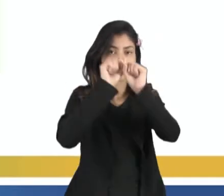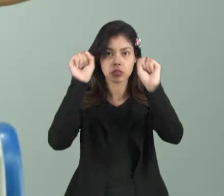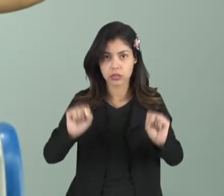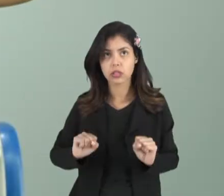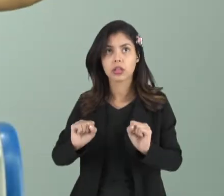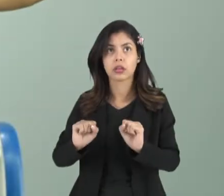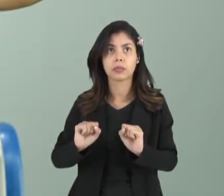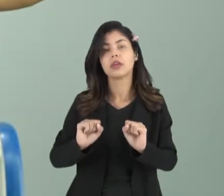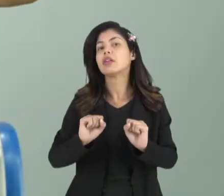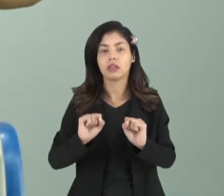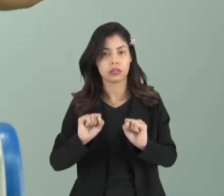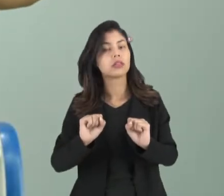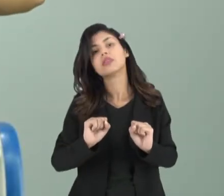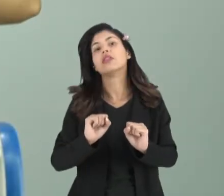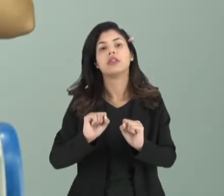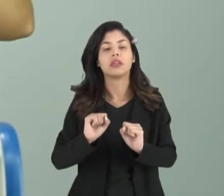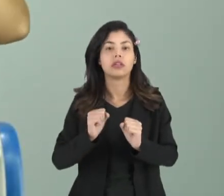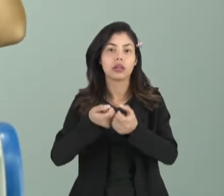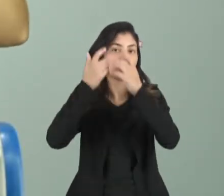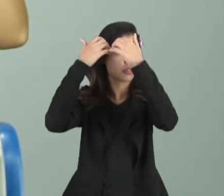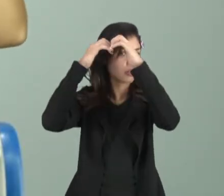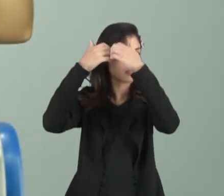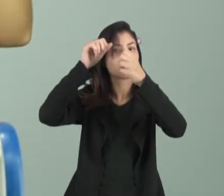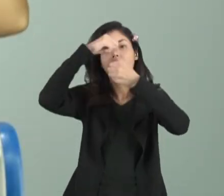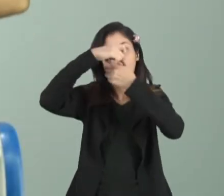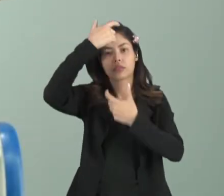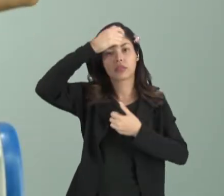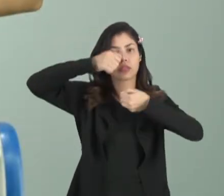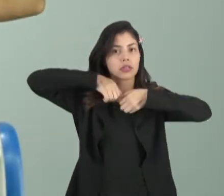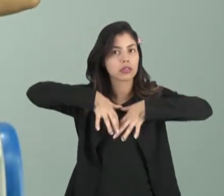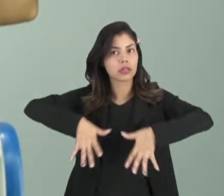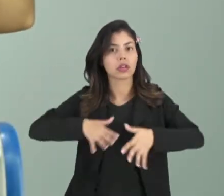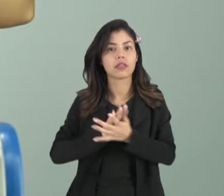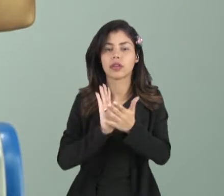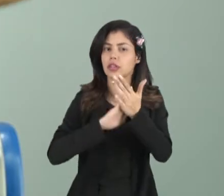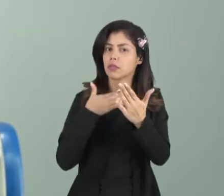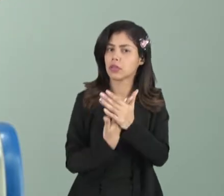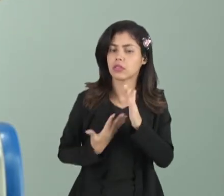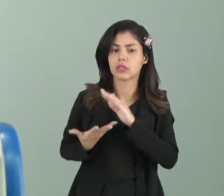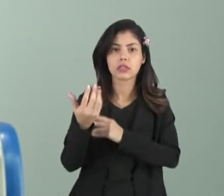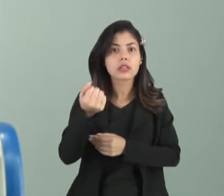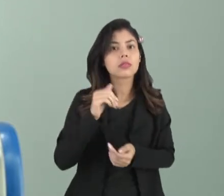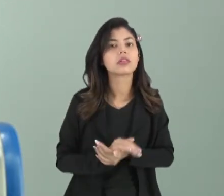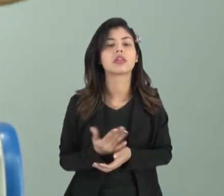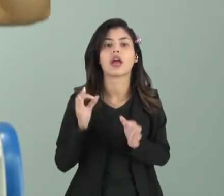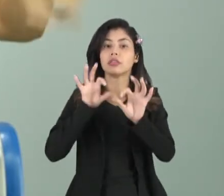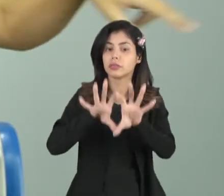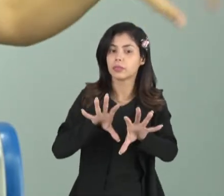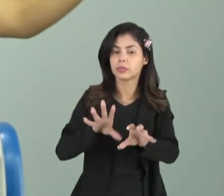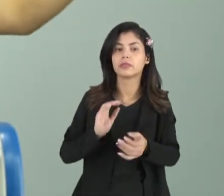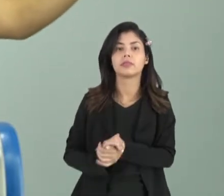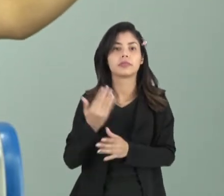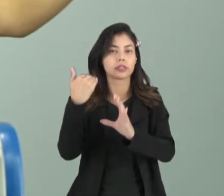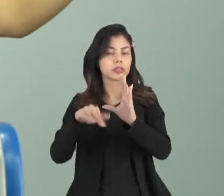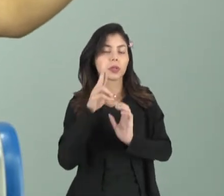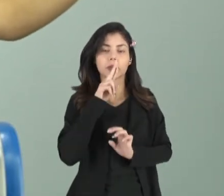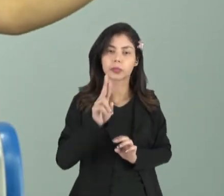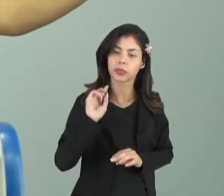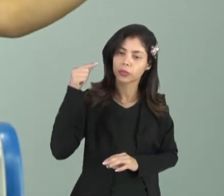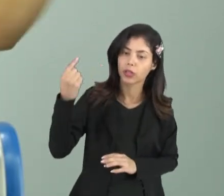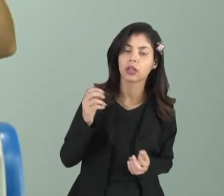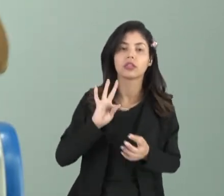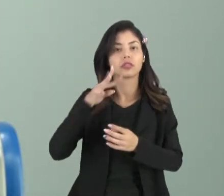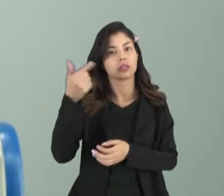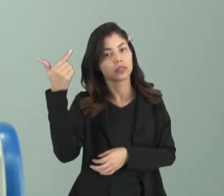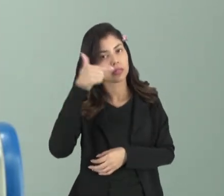sistema nervoso central, que vai processar, vai interpretar o que foi recebido e assim enviar uma resposta novamente para